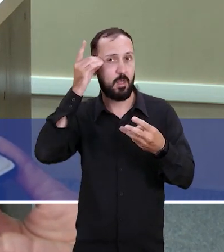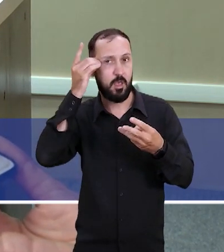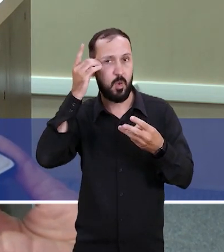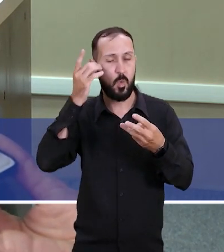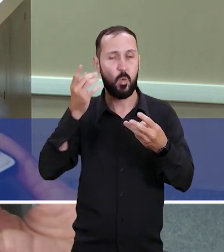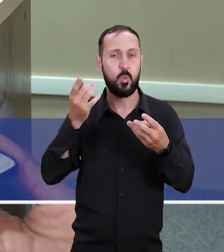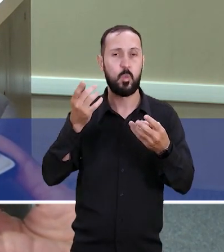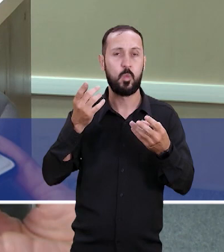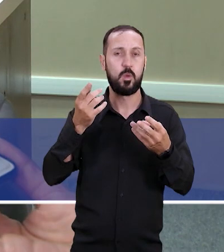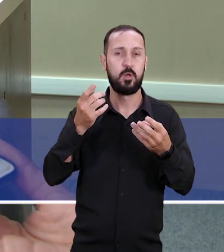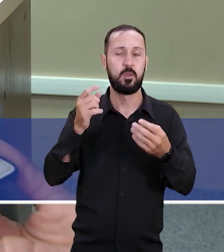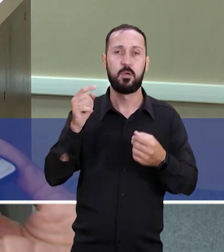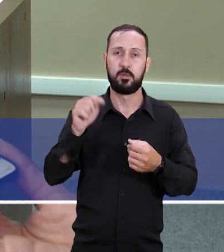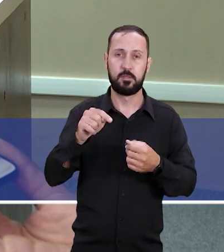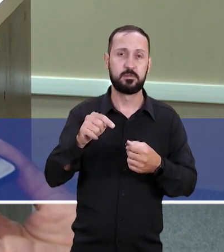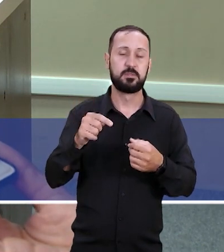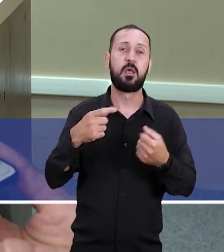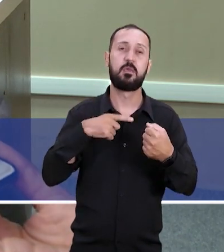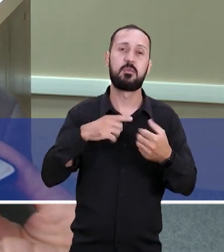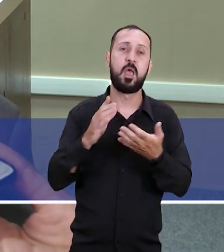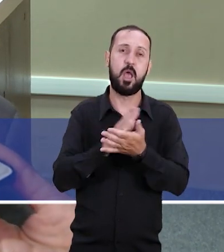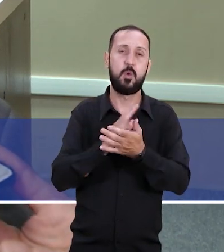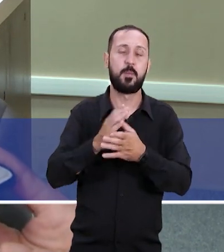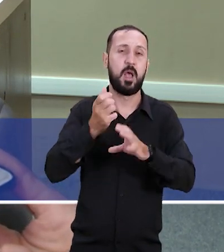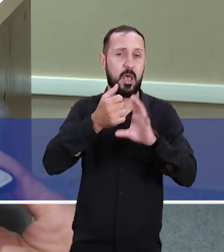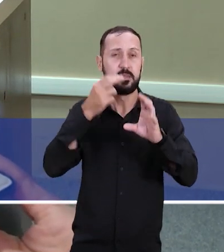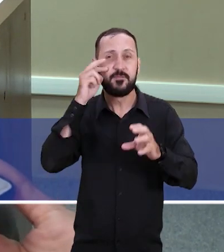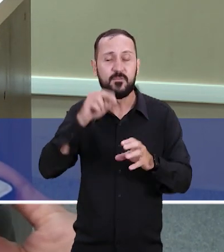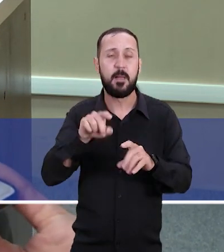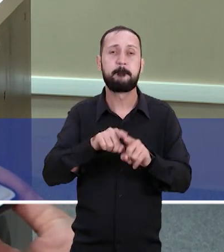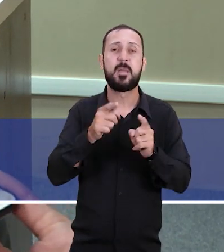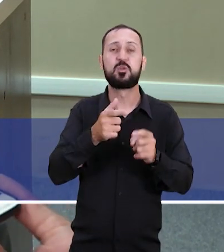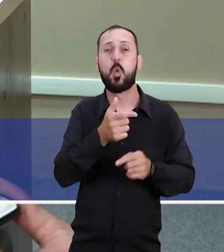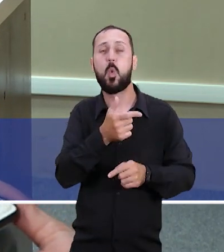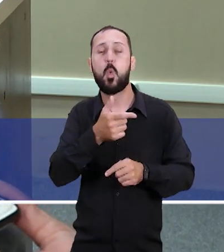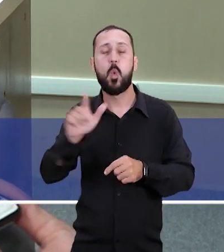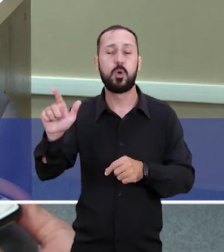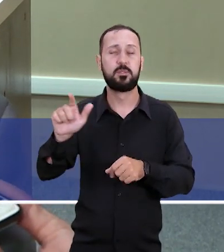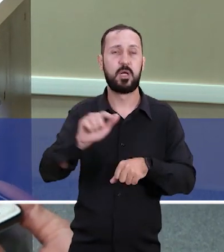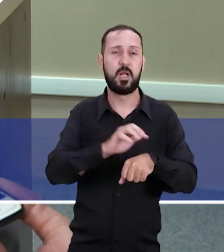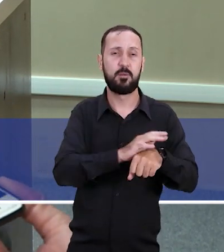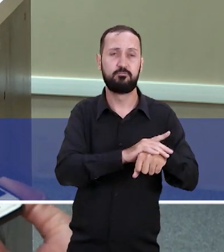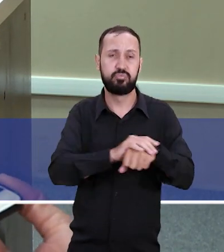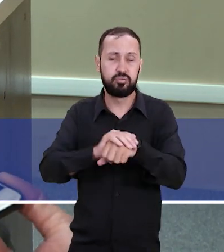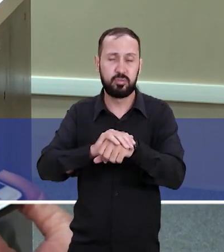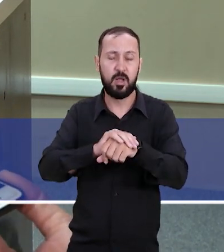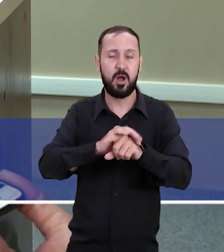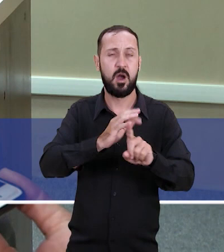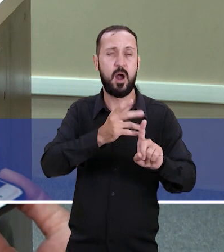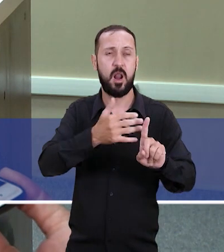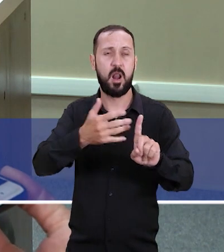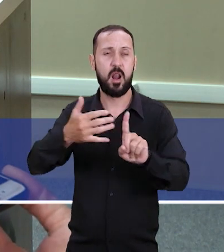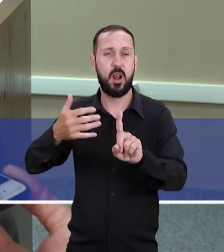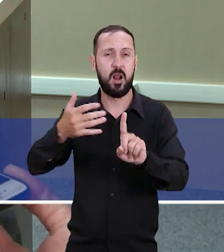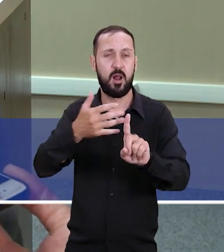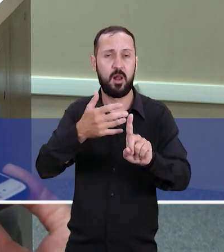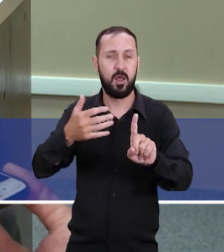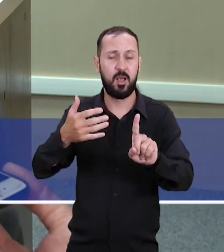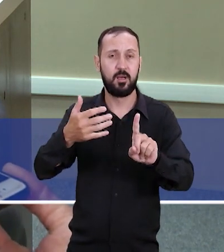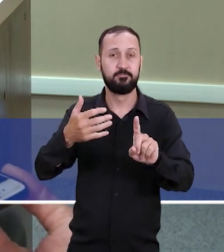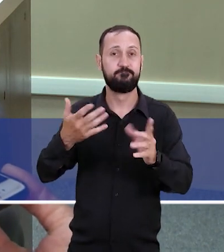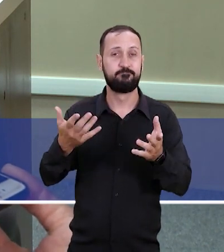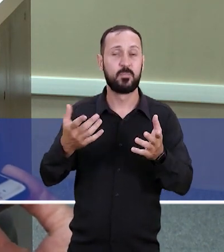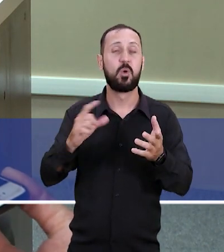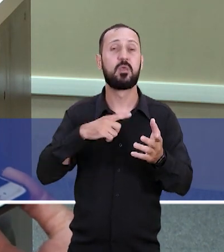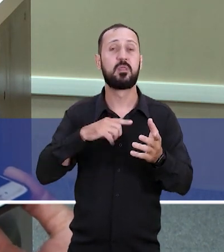né, síndrome de Down, essa obviamente que tem as características, mas qualquer outras síndromes ou